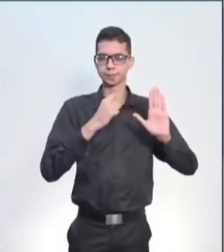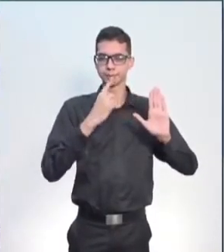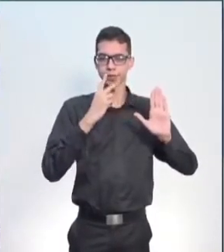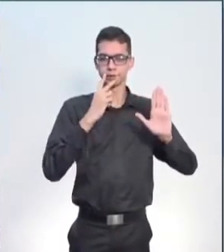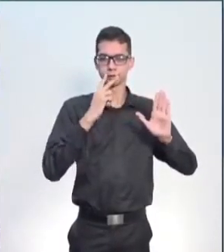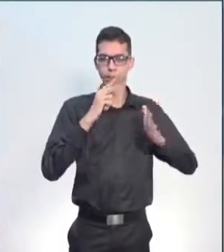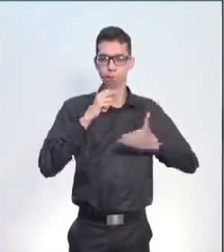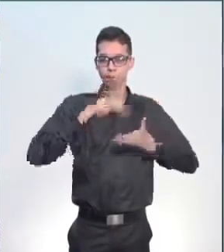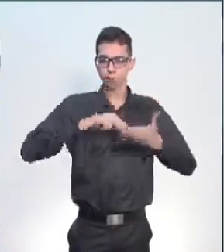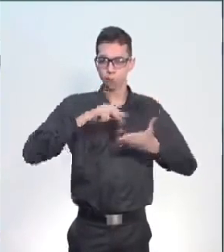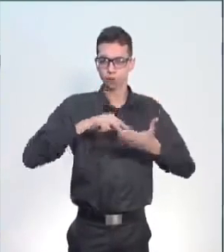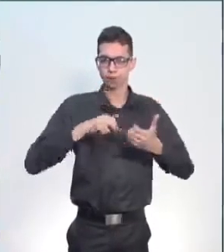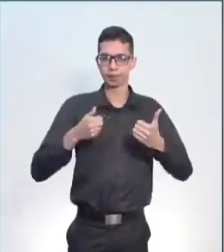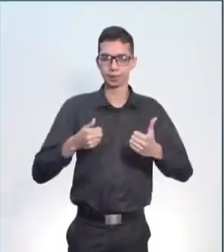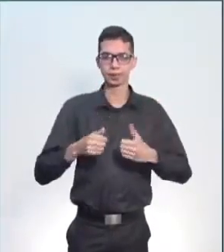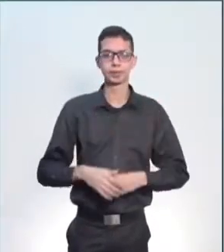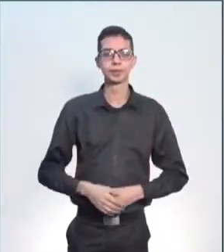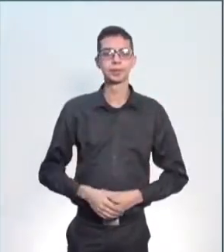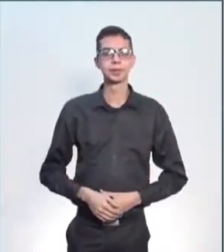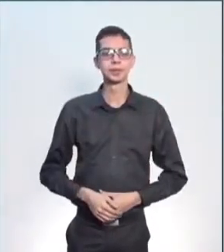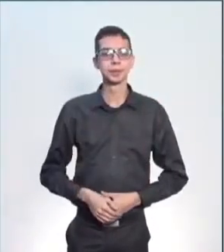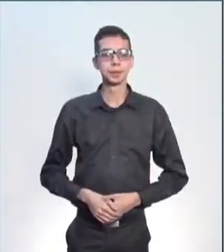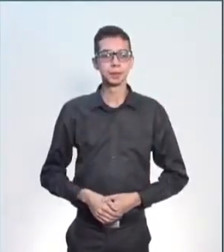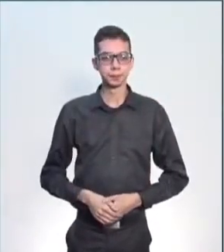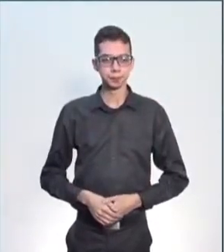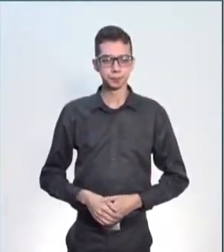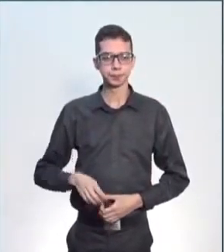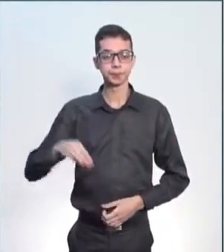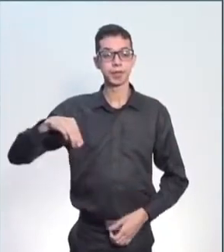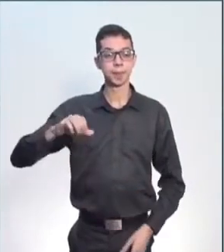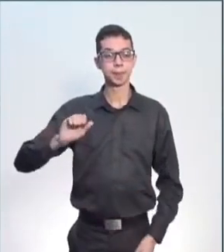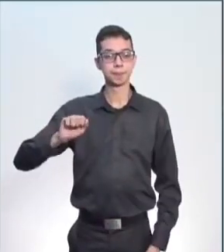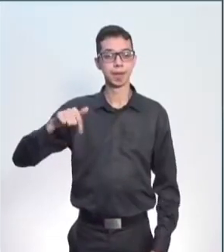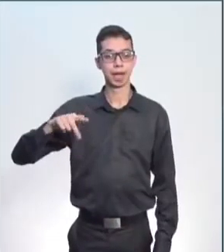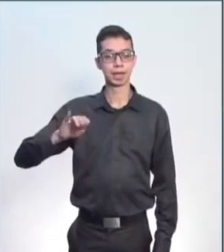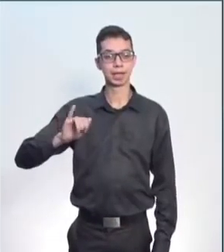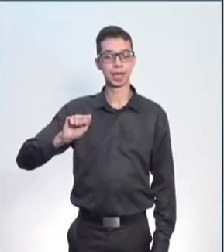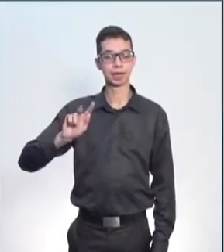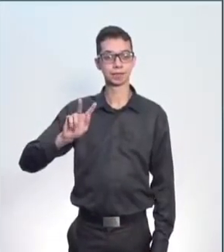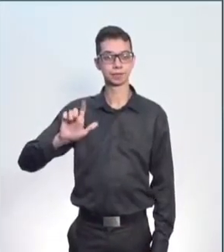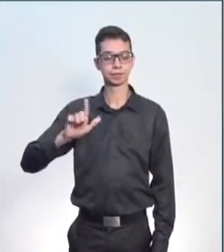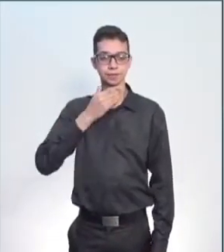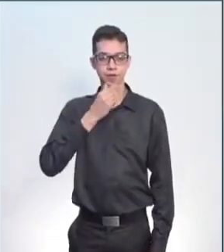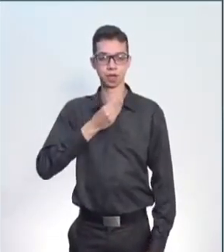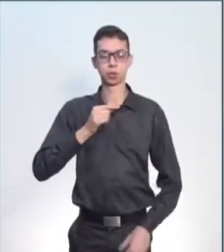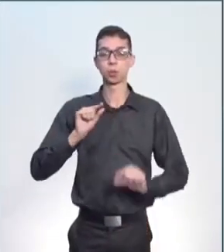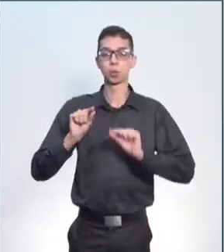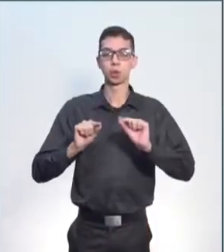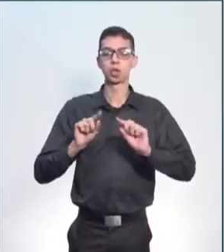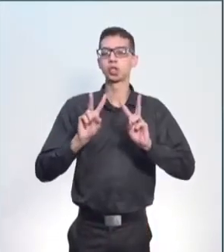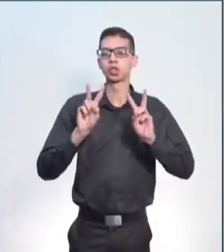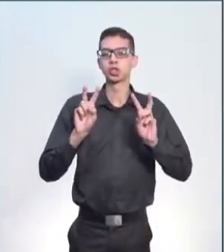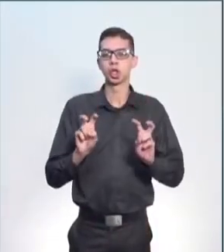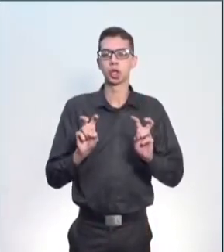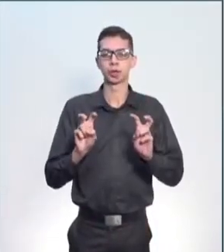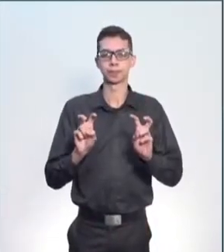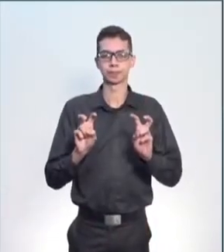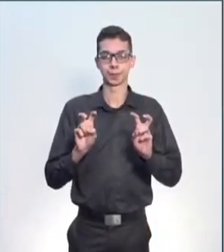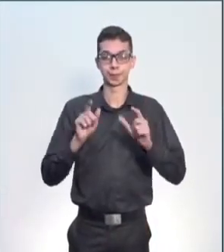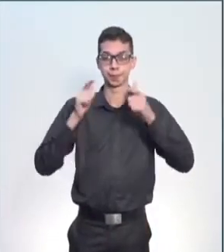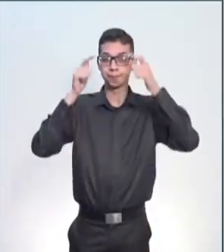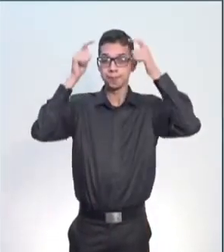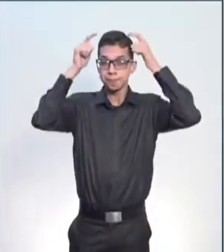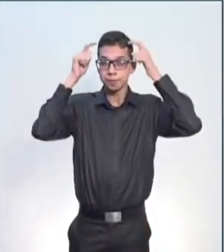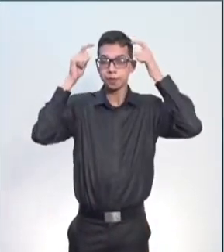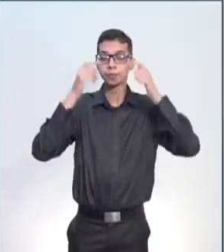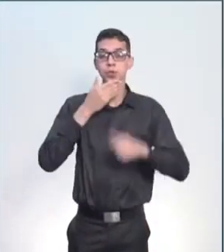Ótimo, muito obrigada. Esse trecho do Maquiavel é da obra O Príncipe, né? E o Maquiavel